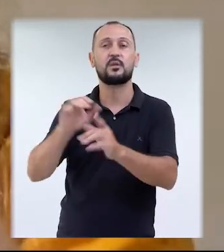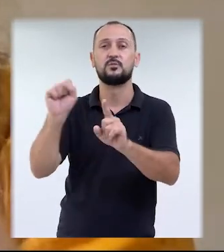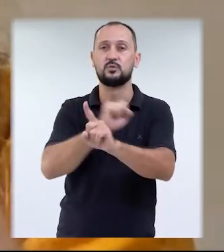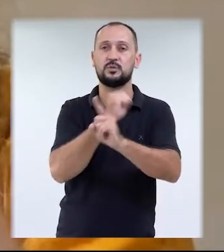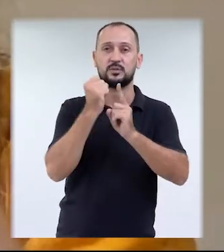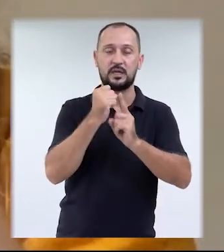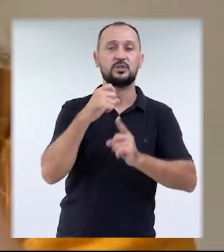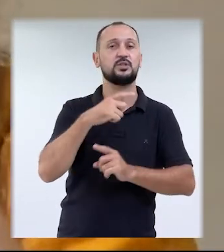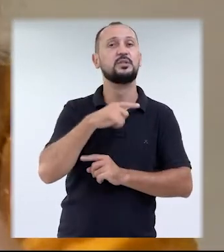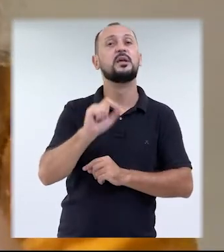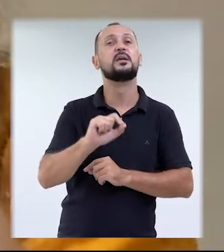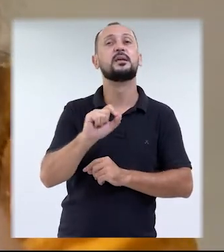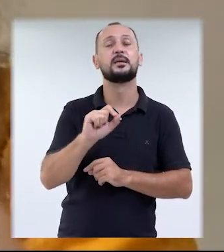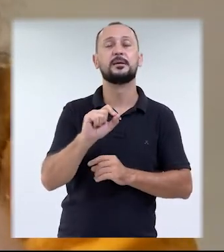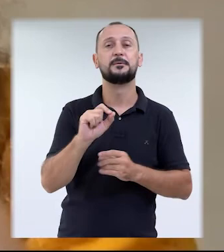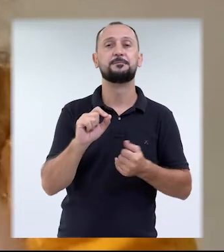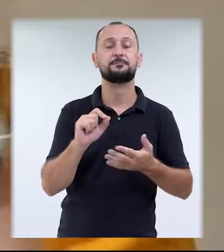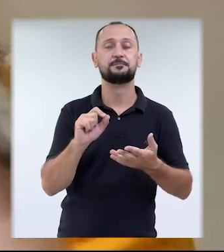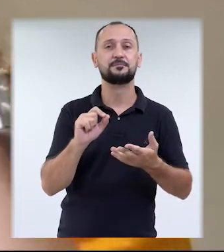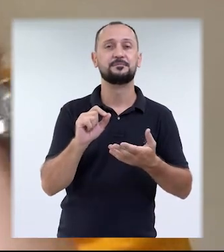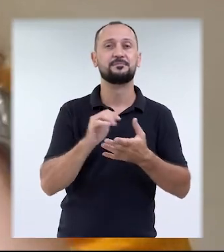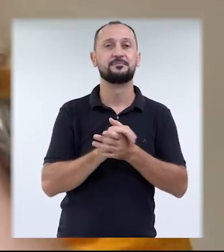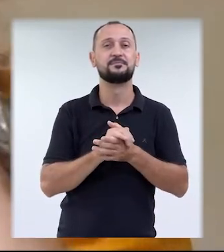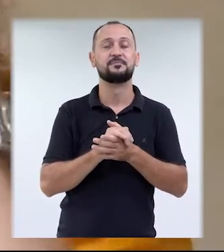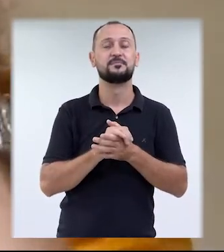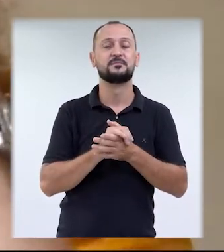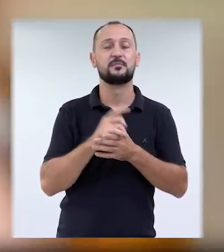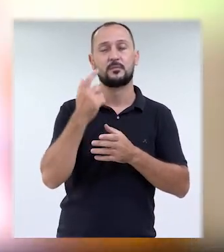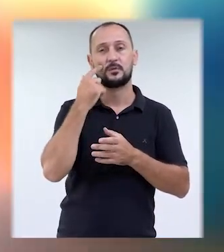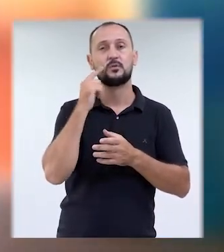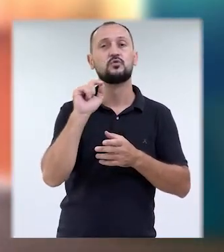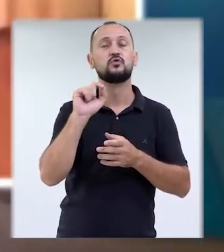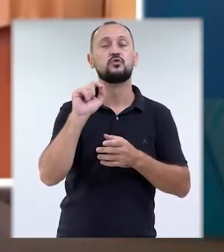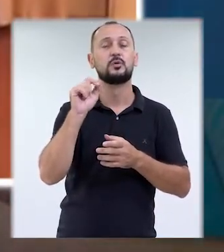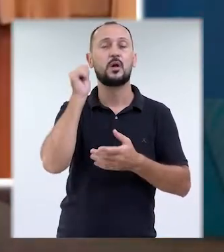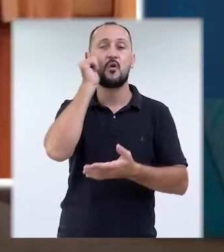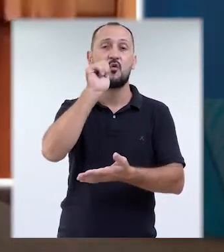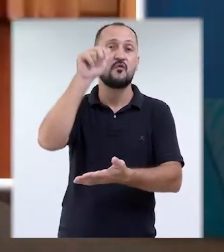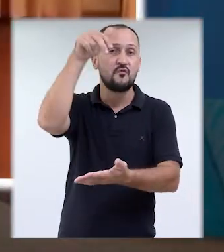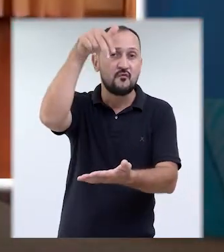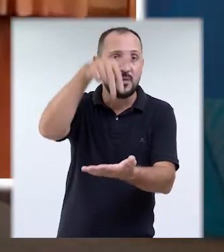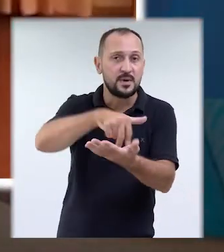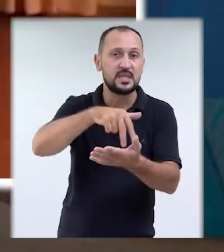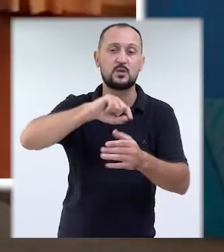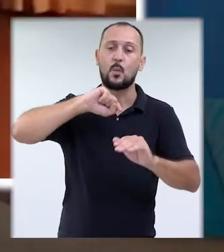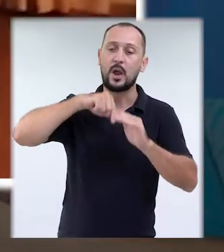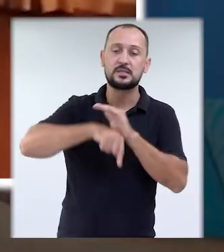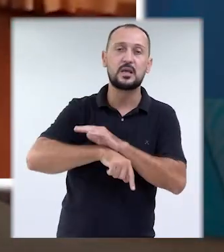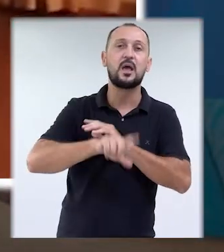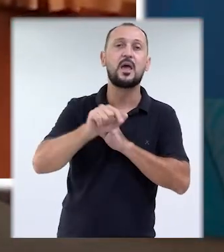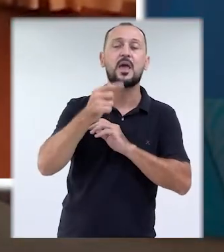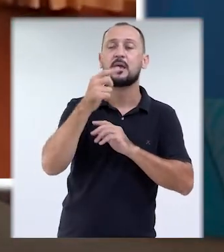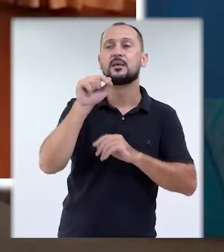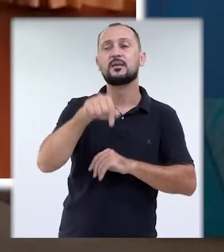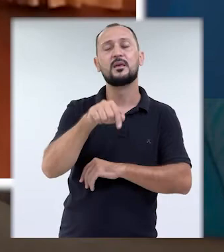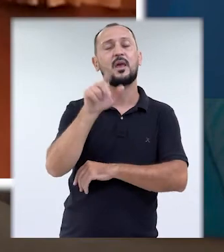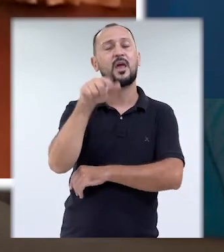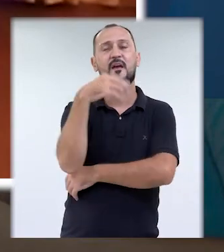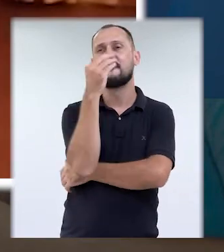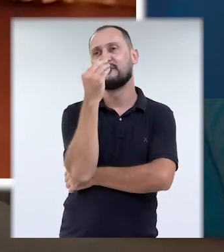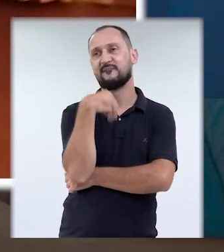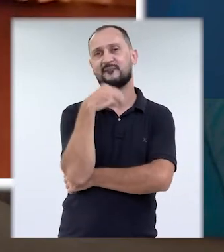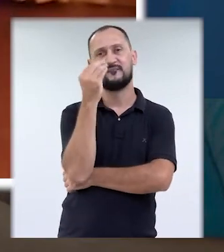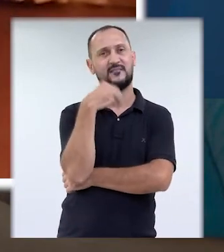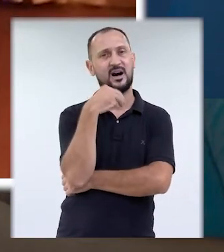nossa sociedade tem, né, com relação ao feminino, a essa essência do feminino, é a